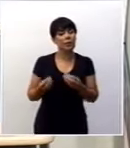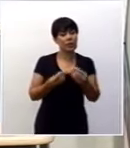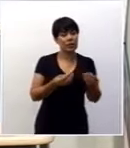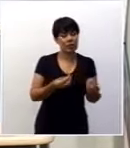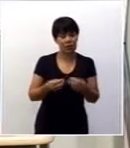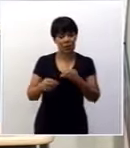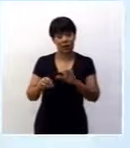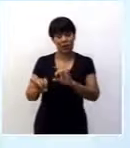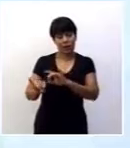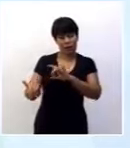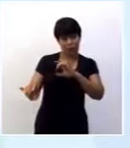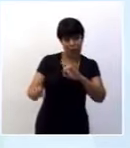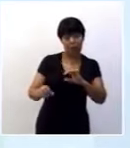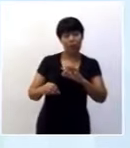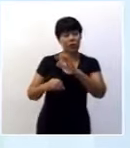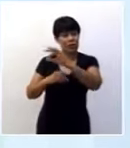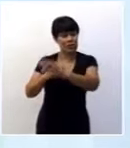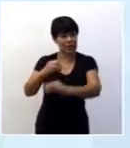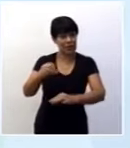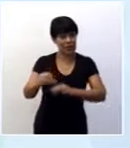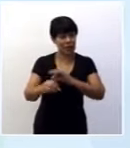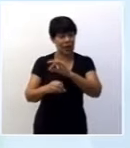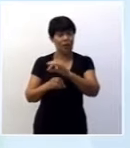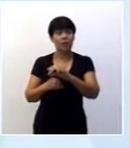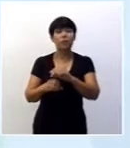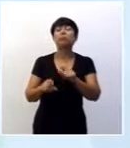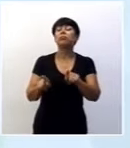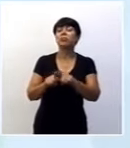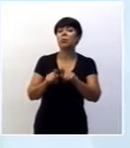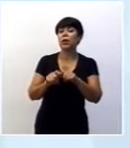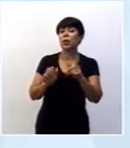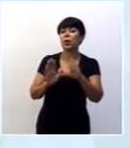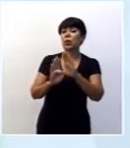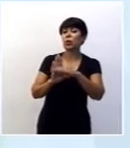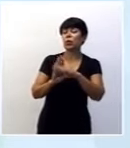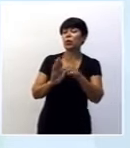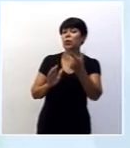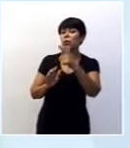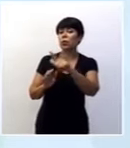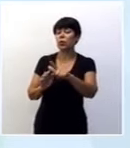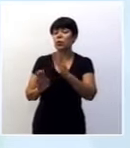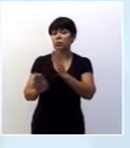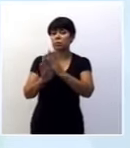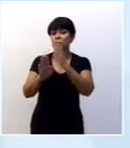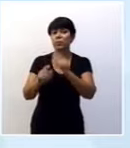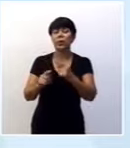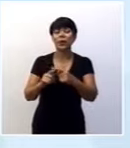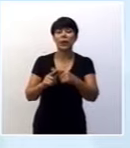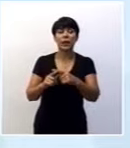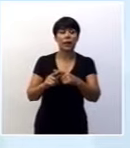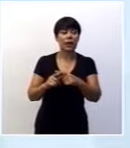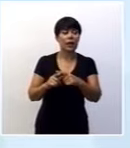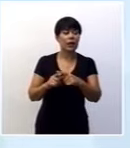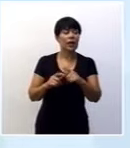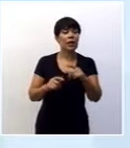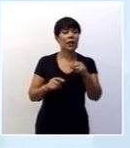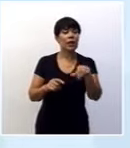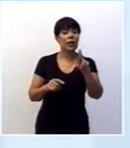de satélites, né? Outros conceitos aqui que eu queria falar com vocês, que é a questão da resolução,